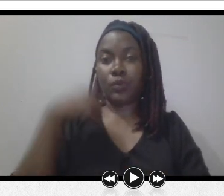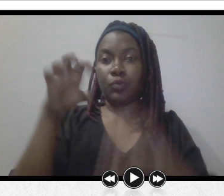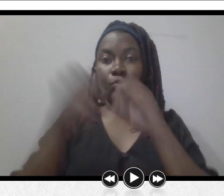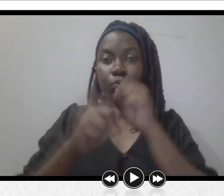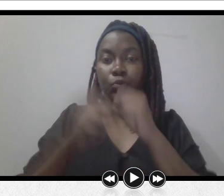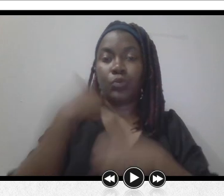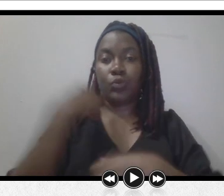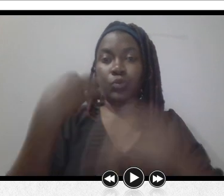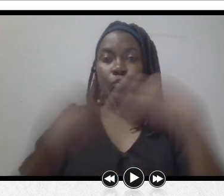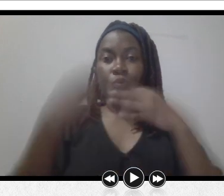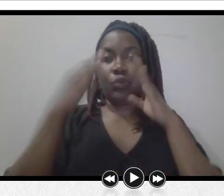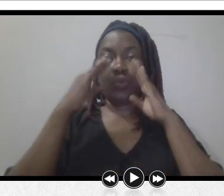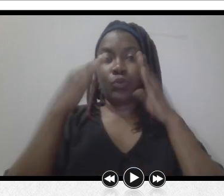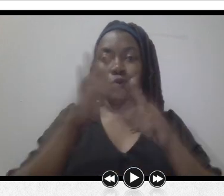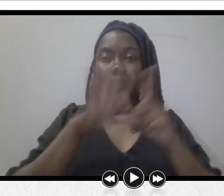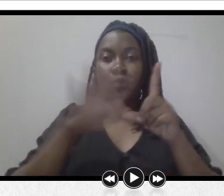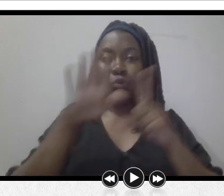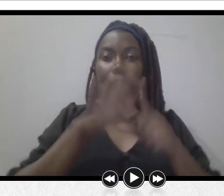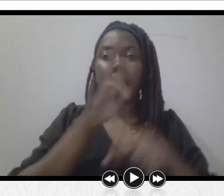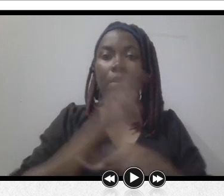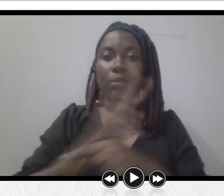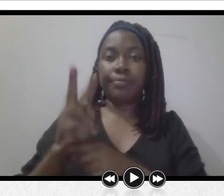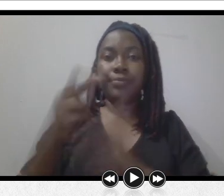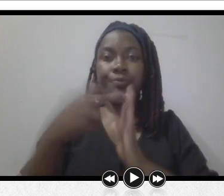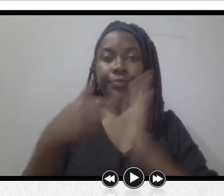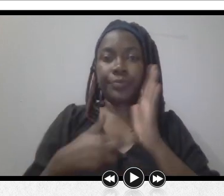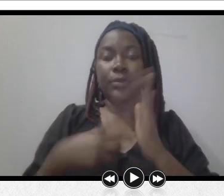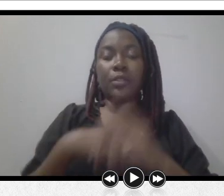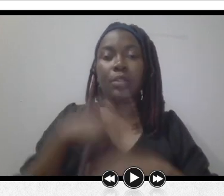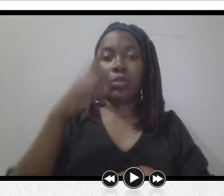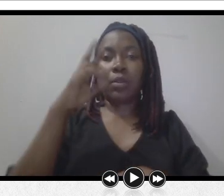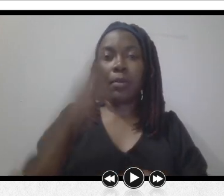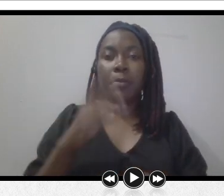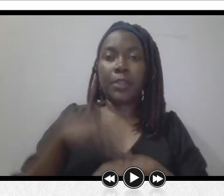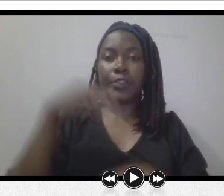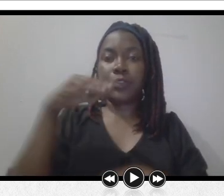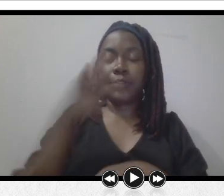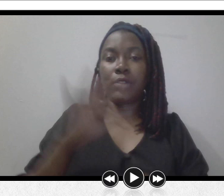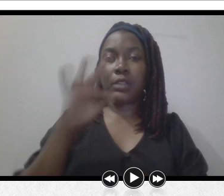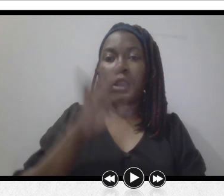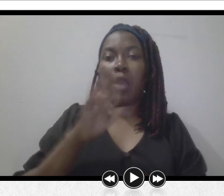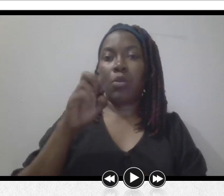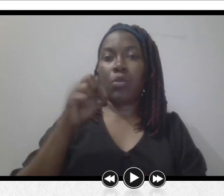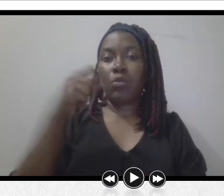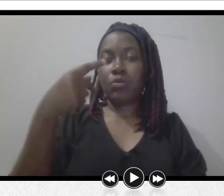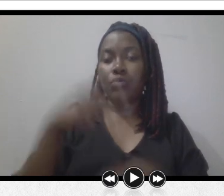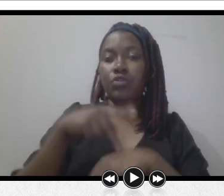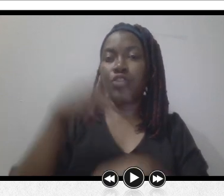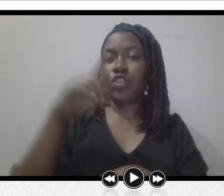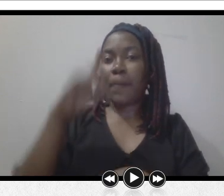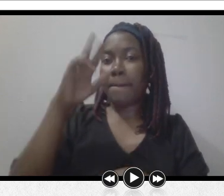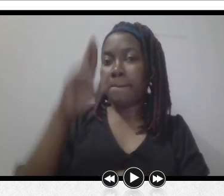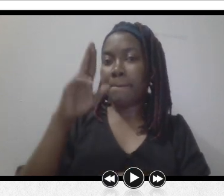formação jurídica específica na área de regulação, tenho doutorado e mestrado pela Faculdade da USP, um pós-doutorado